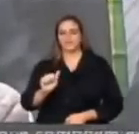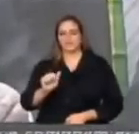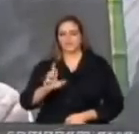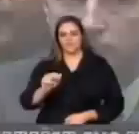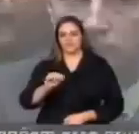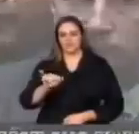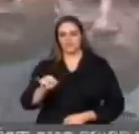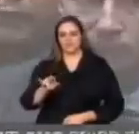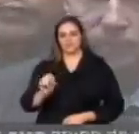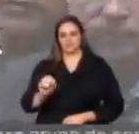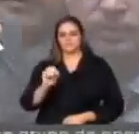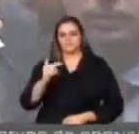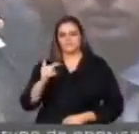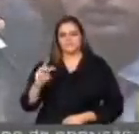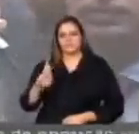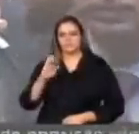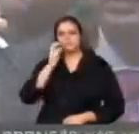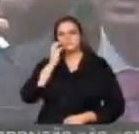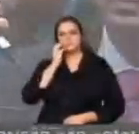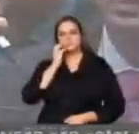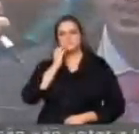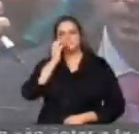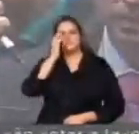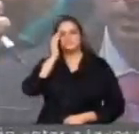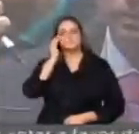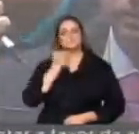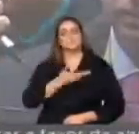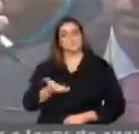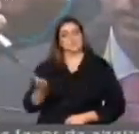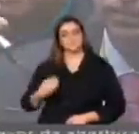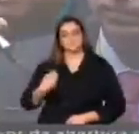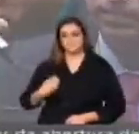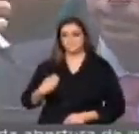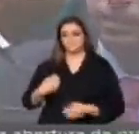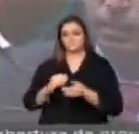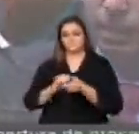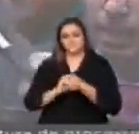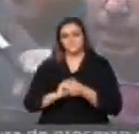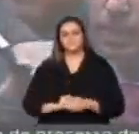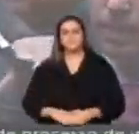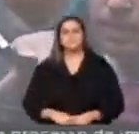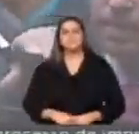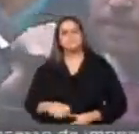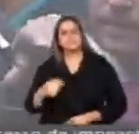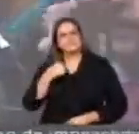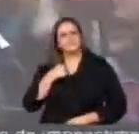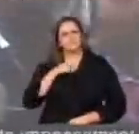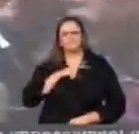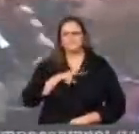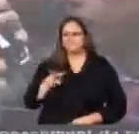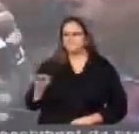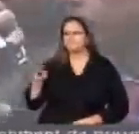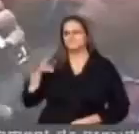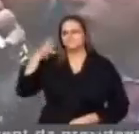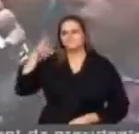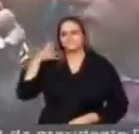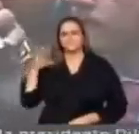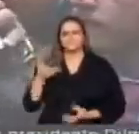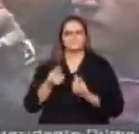PR. Senhores deputados, já ouvi falar muito aqui em todas as